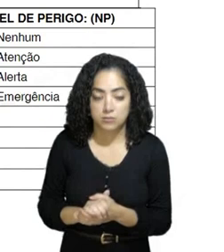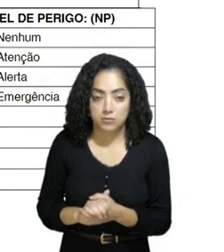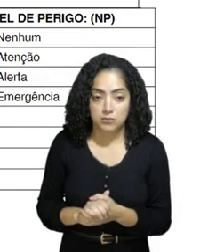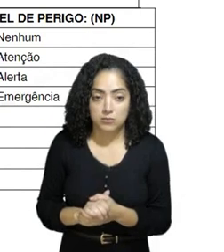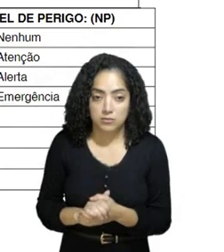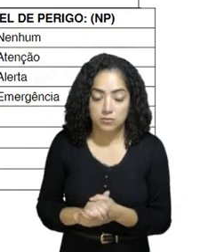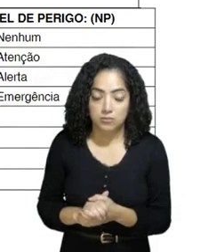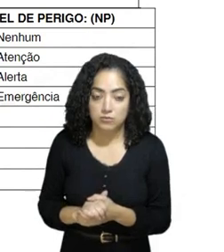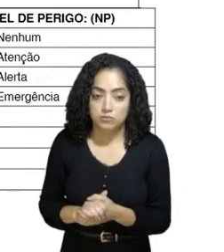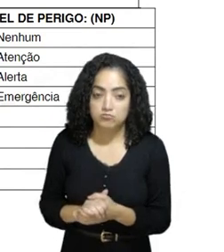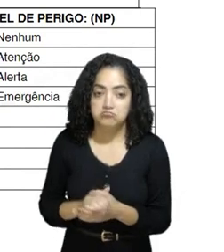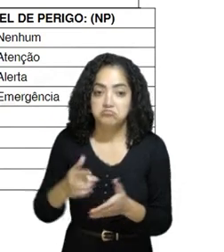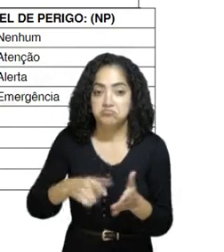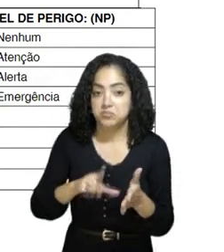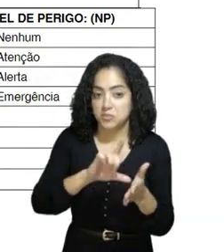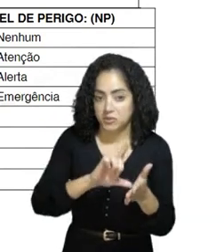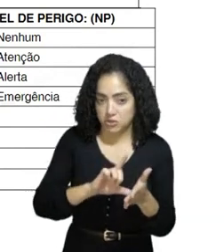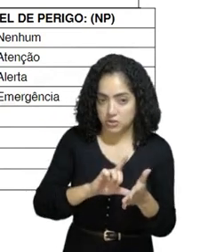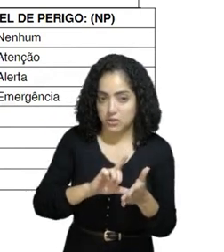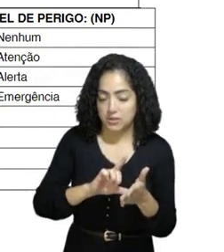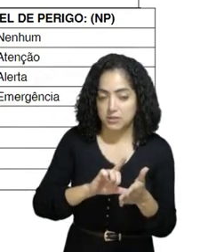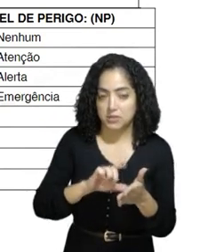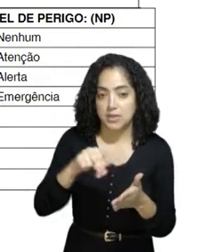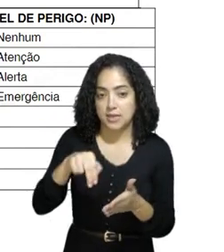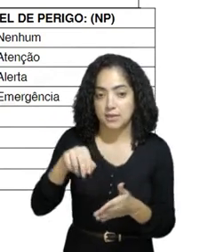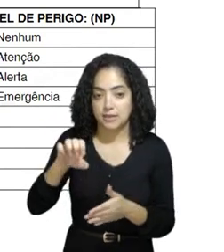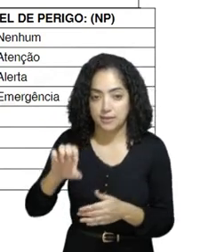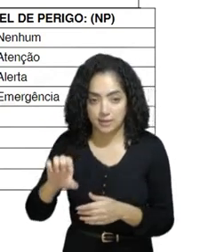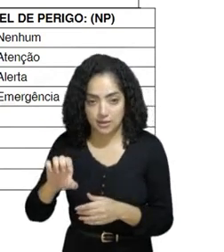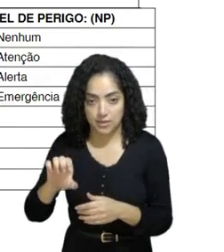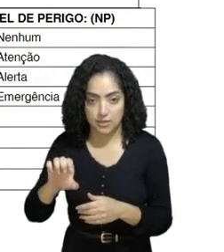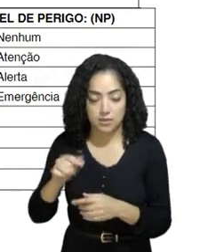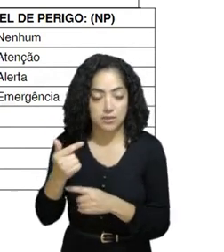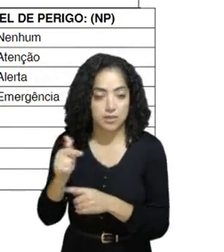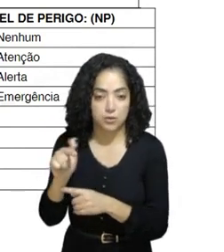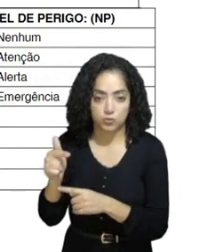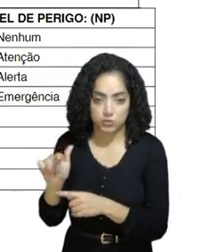distintas das anteriores. NE significa